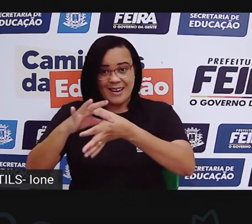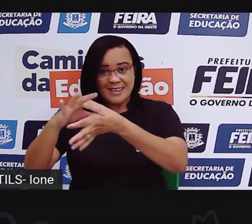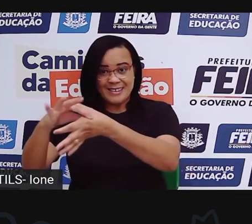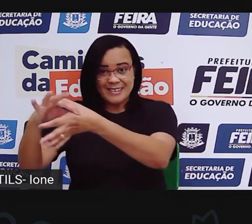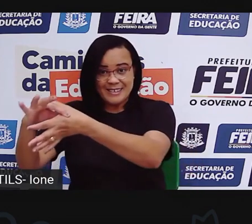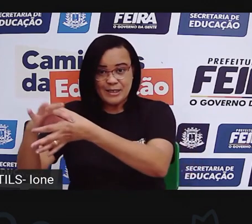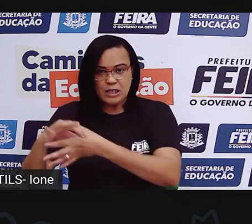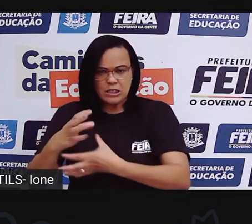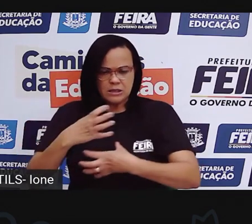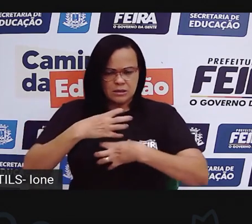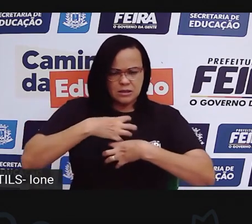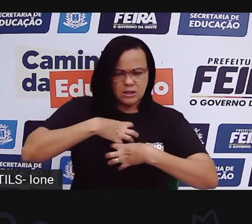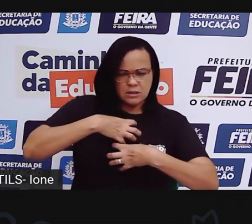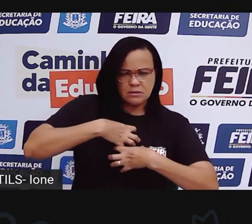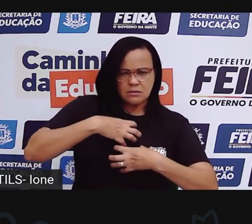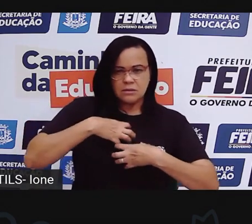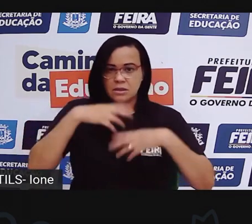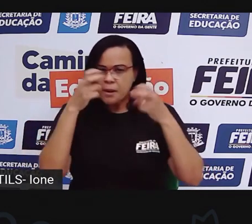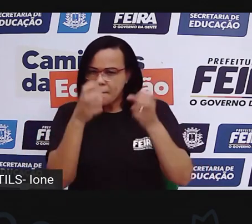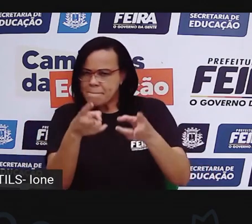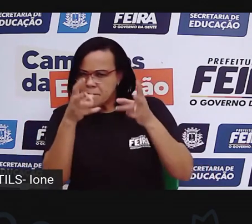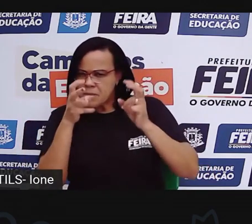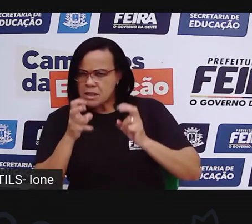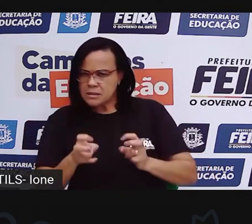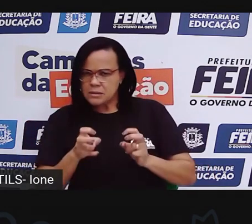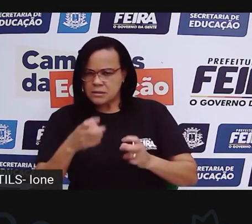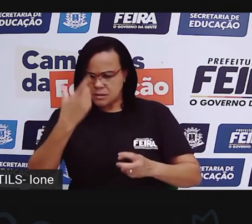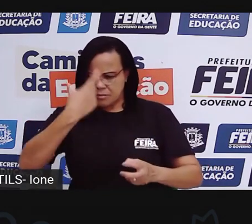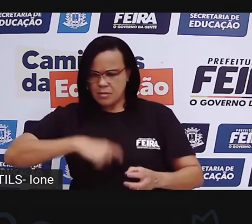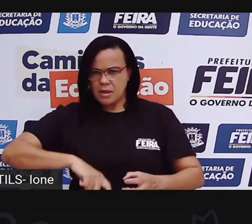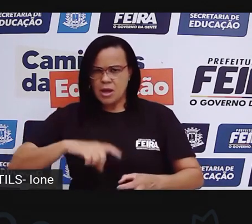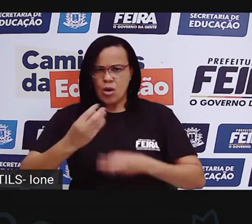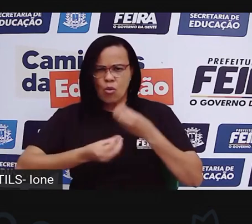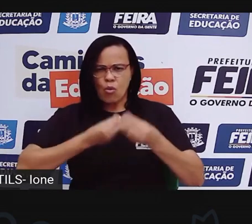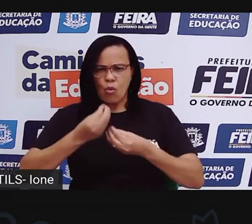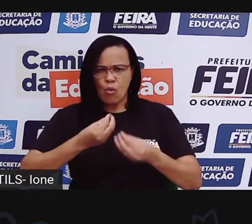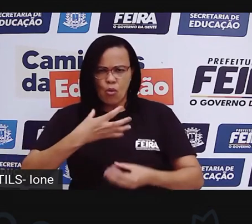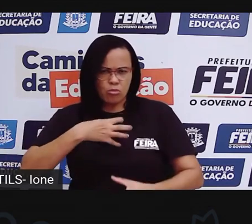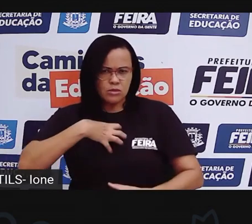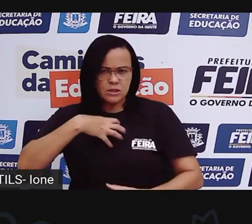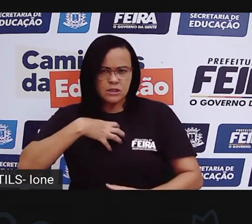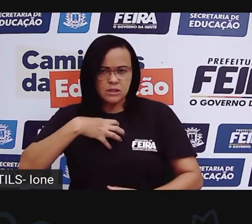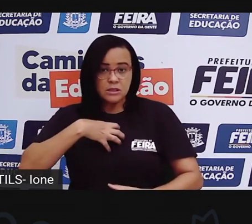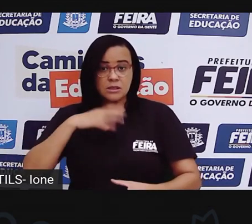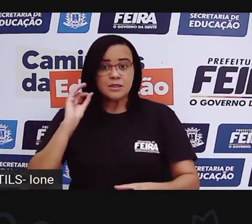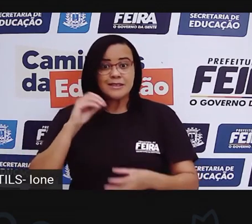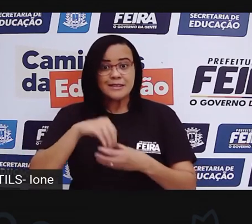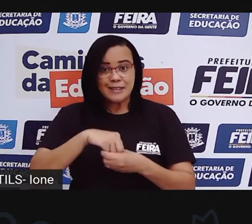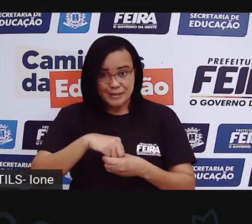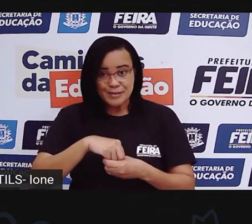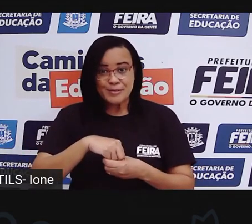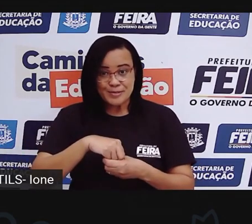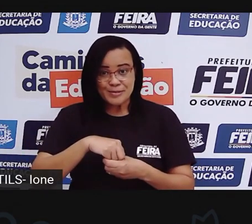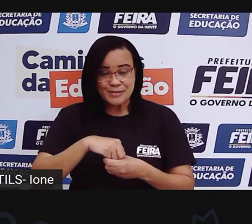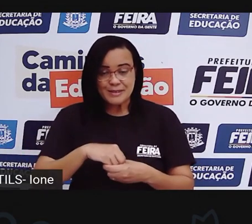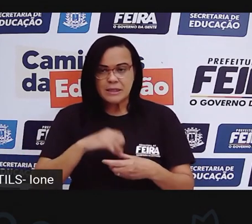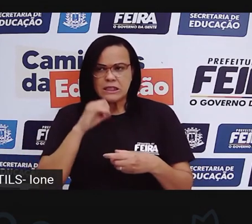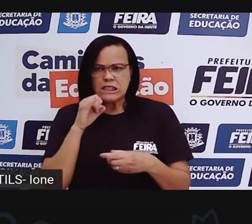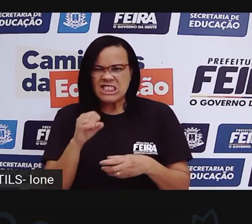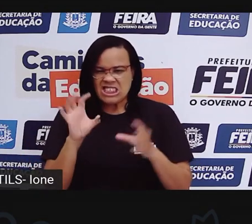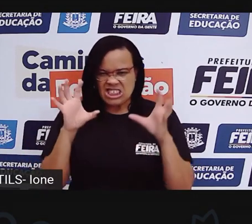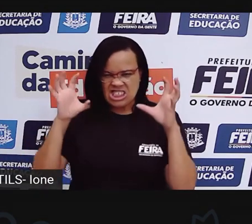a sentir, né, a notar o que é que ele estava sentindo. Então, se você, monstrinho, está assim, ó, se